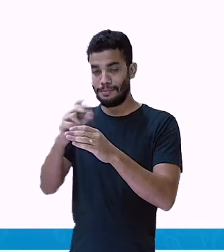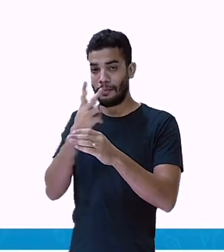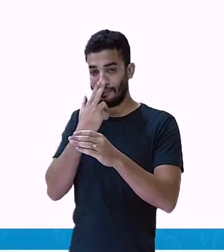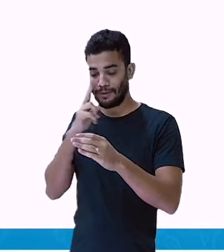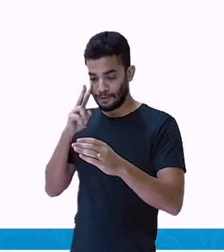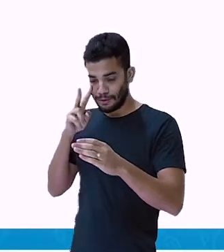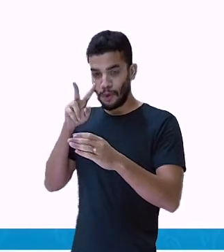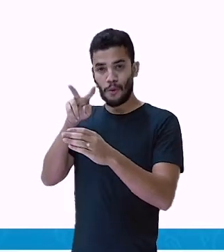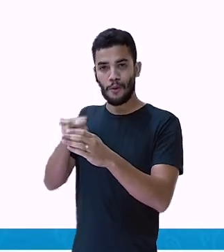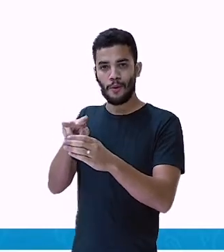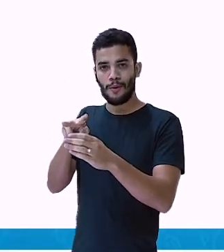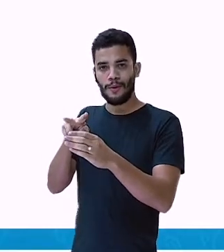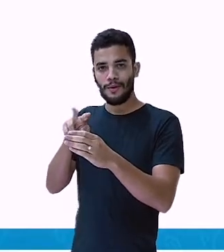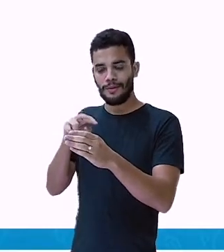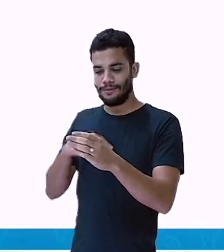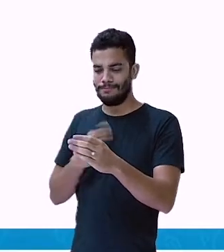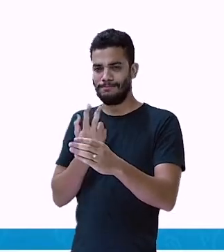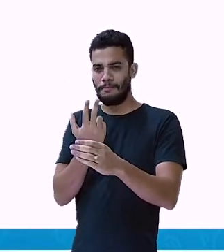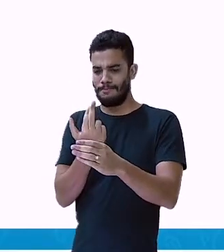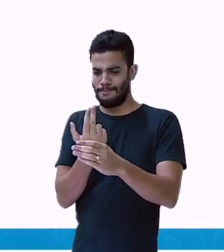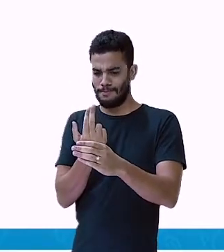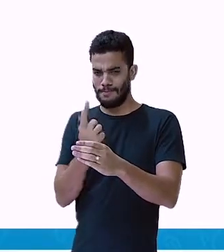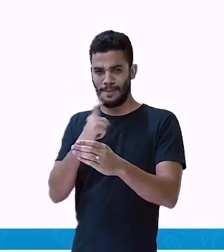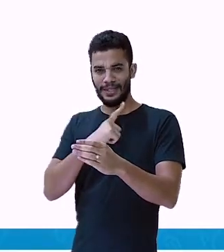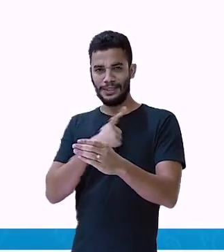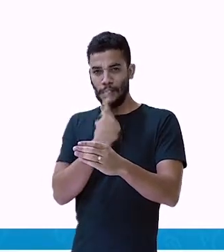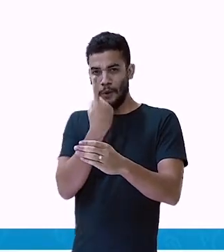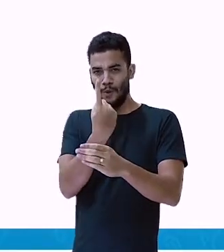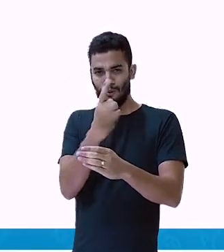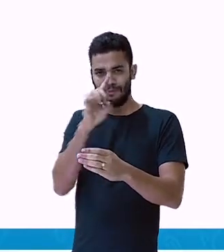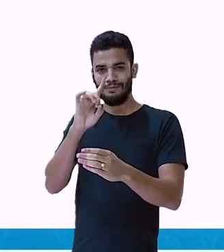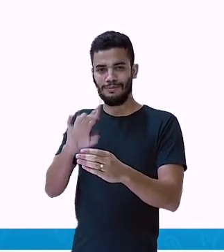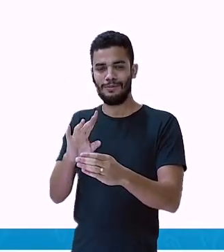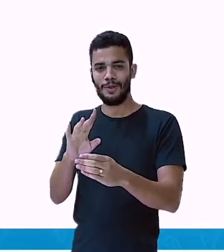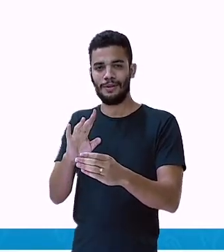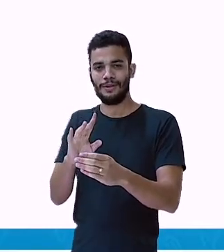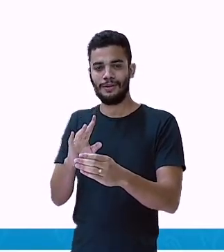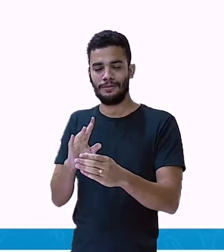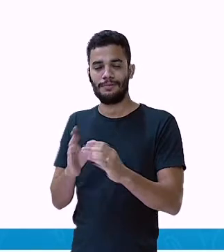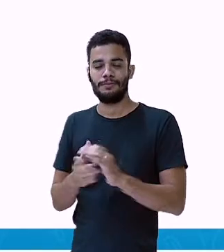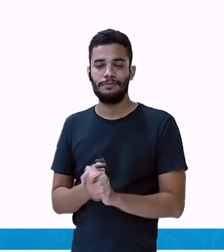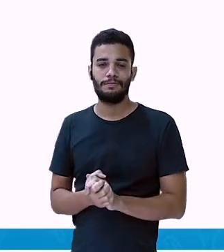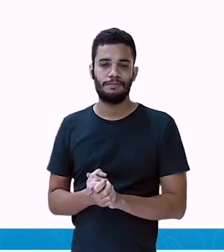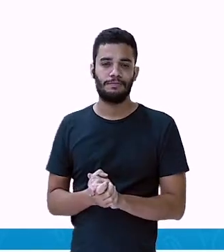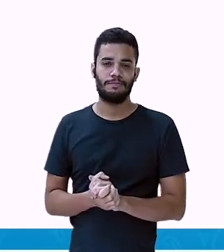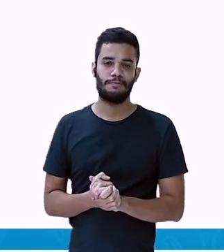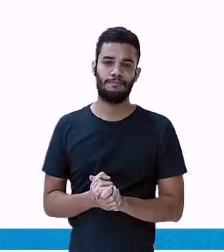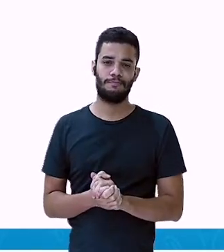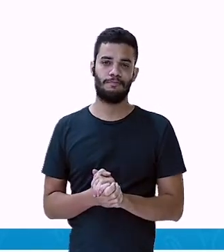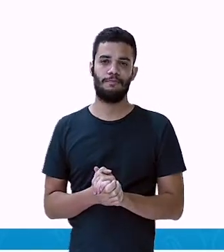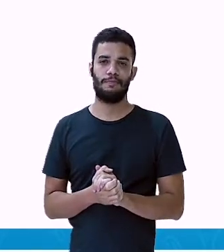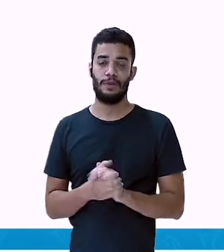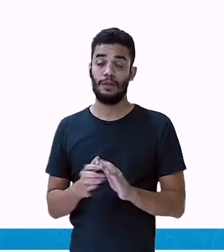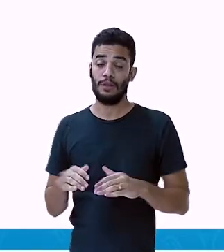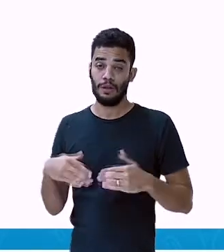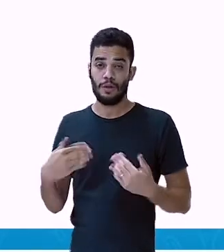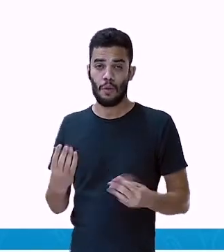referindo ao mesmo tipo de mistura, a mesma característica. Então, a mistura